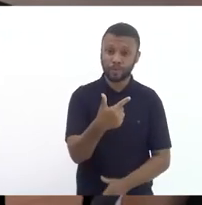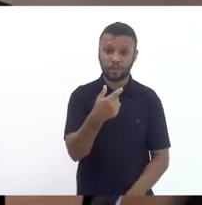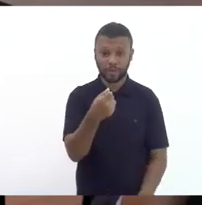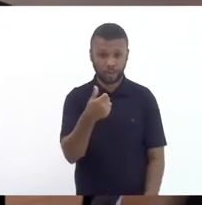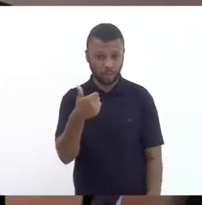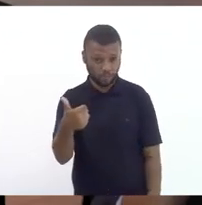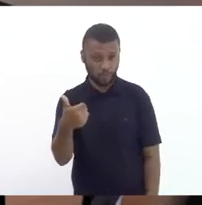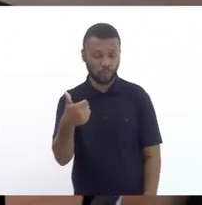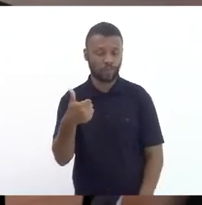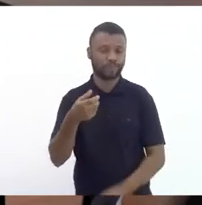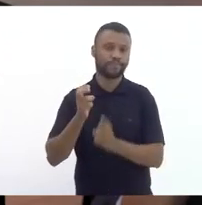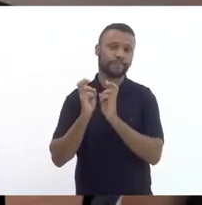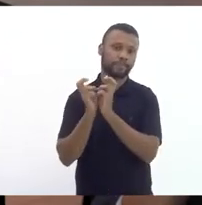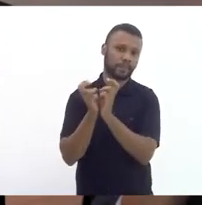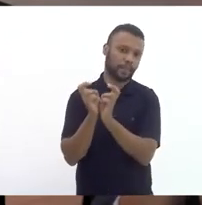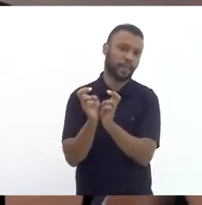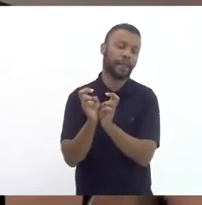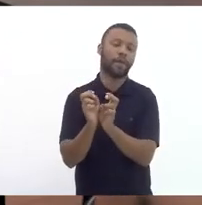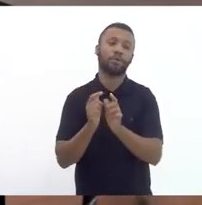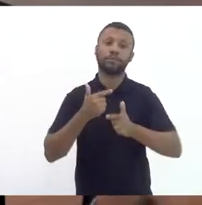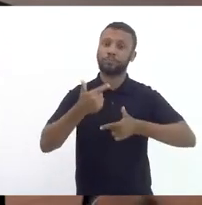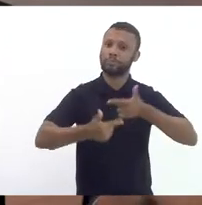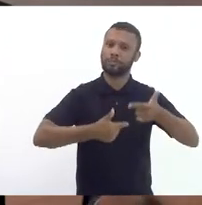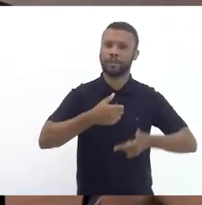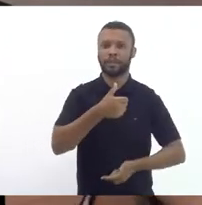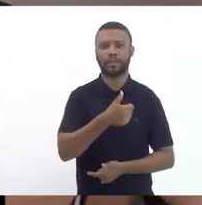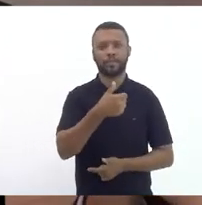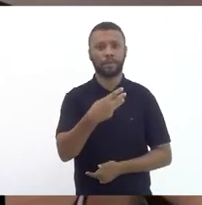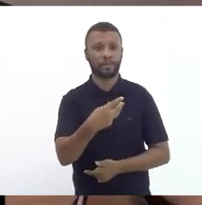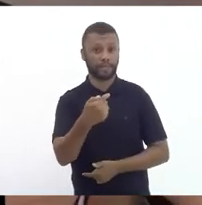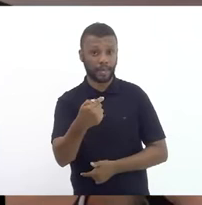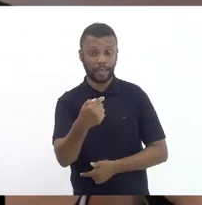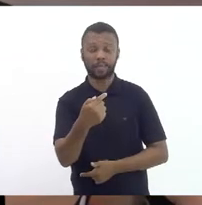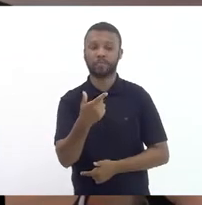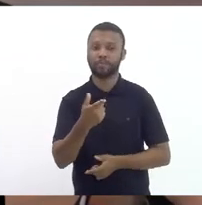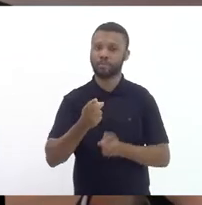trens operacionais são 147, são os que circulam.